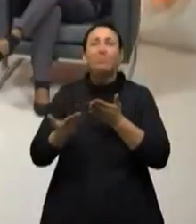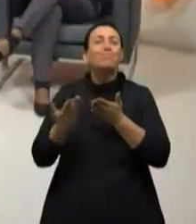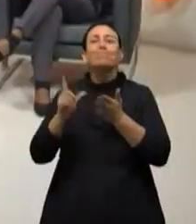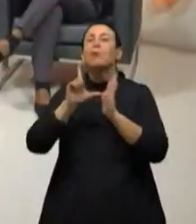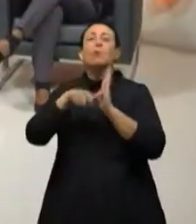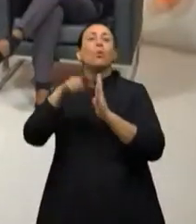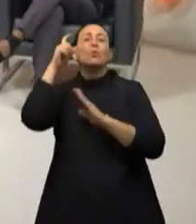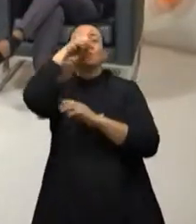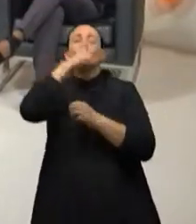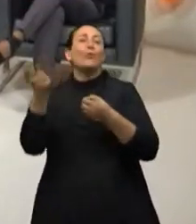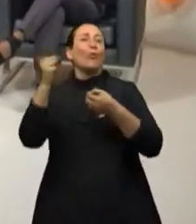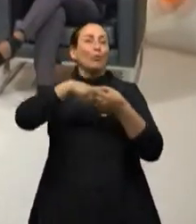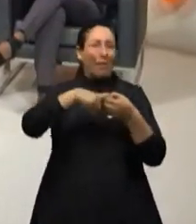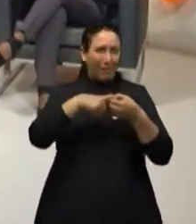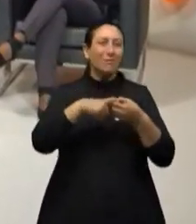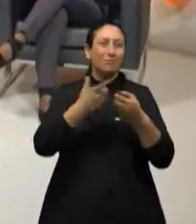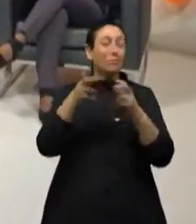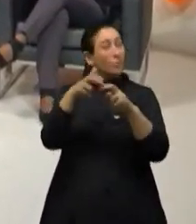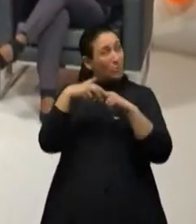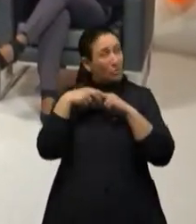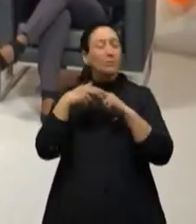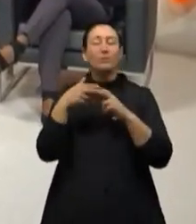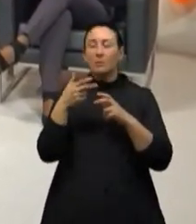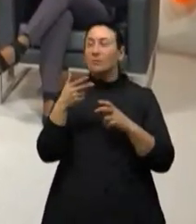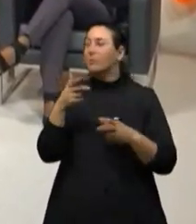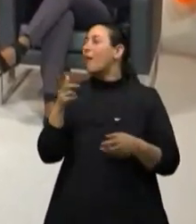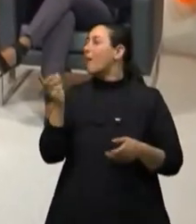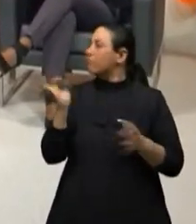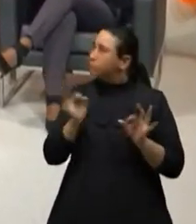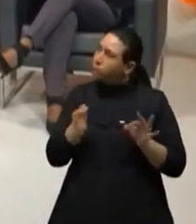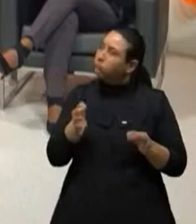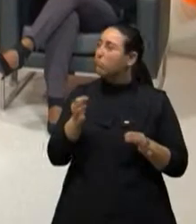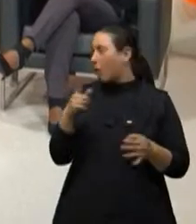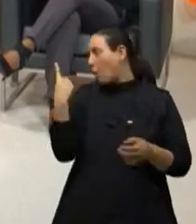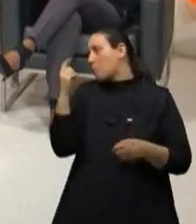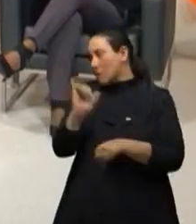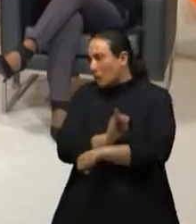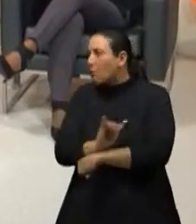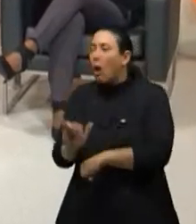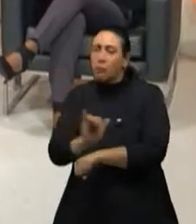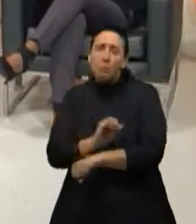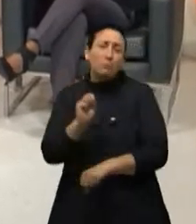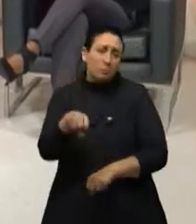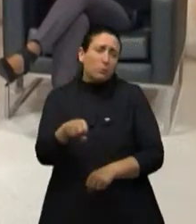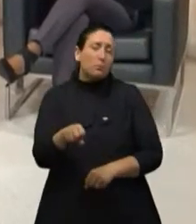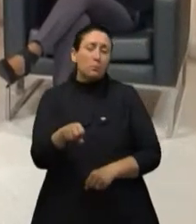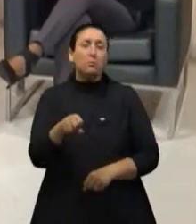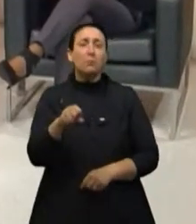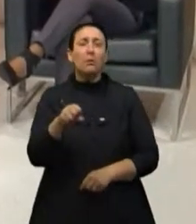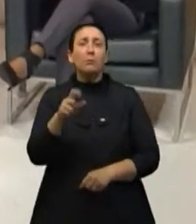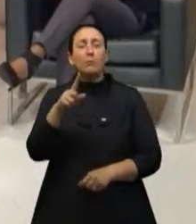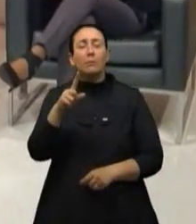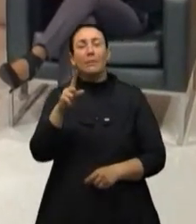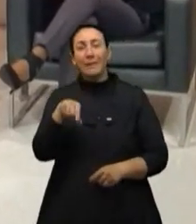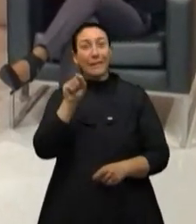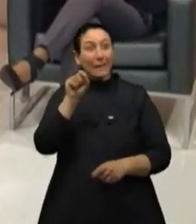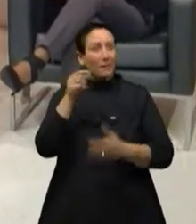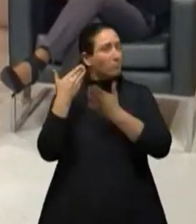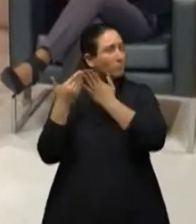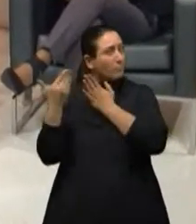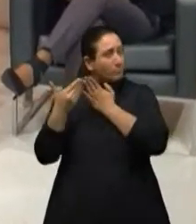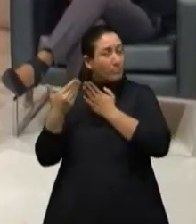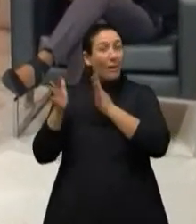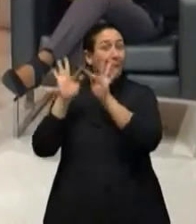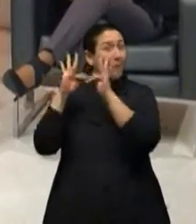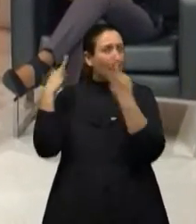manter o cérebro funcionando sim ou seja é é uma forma é uma estratégia é uma estratégia e quem tem perda auditiva na